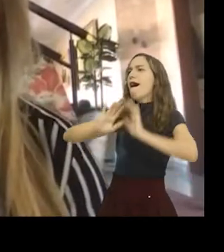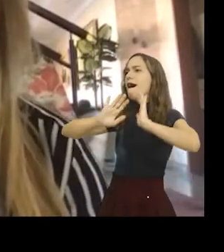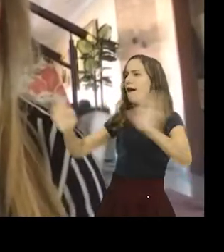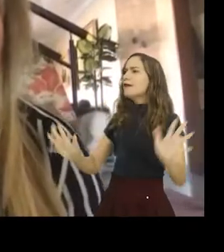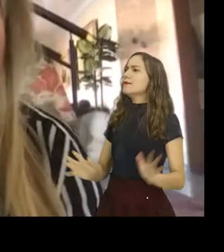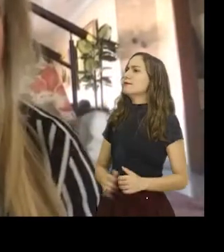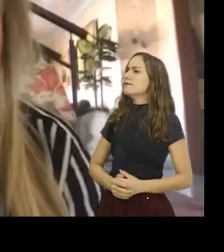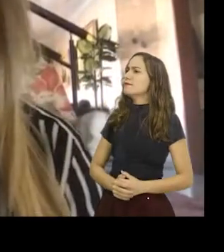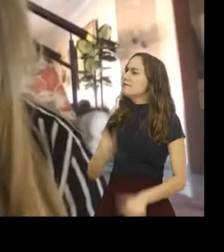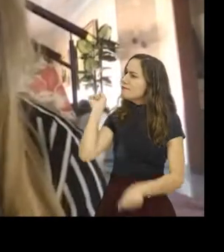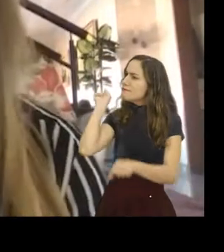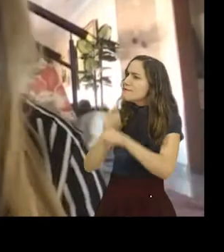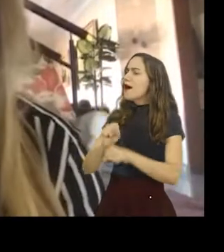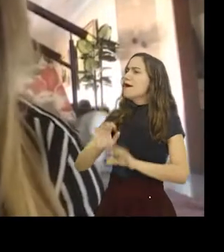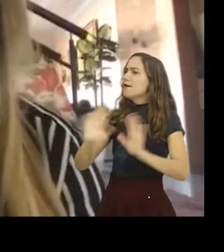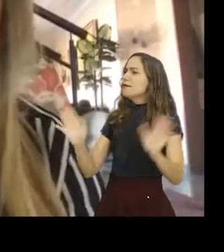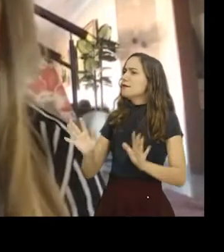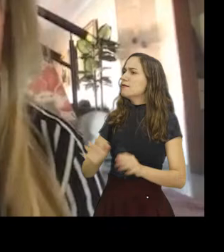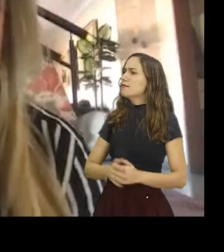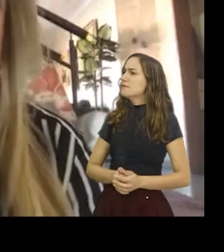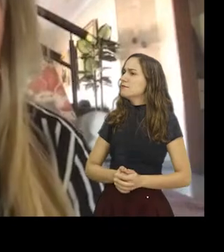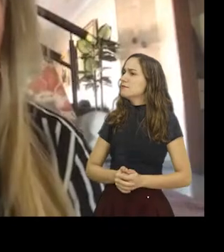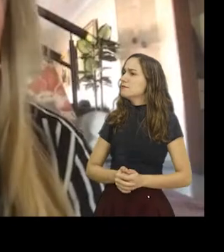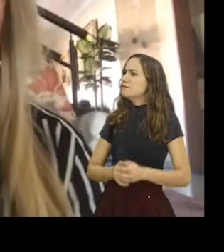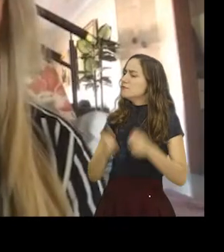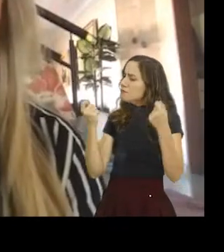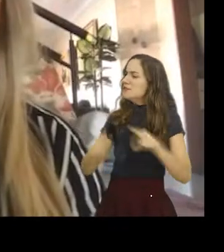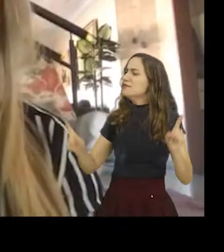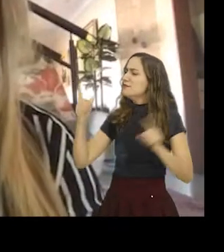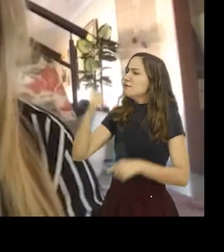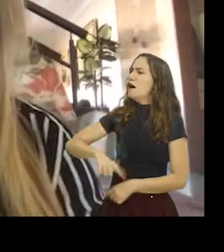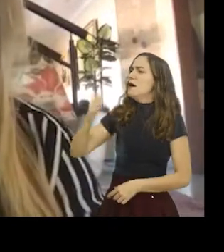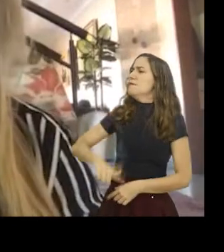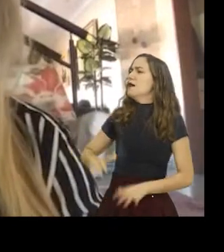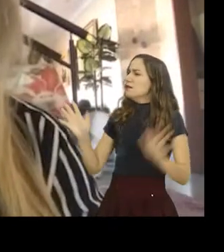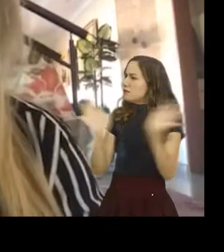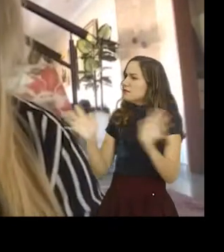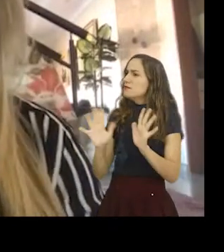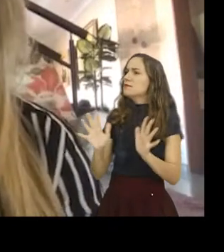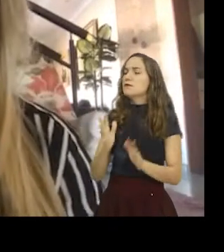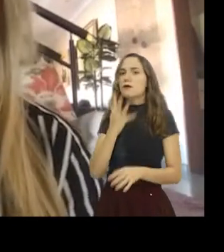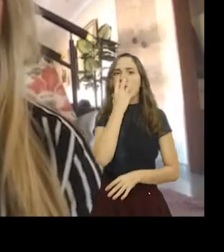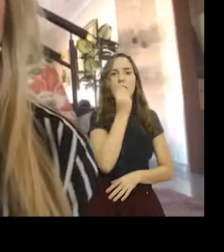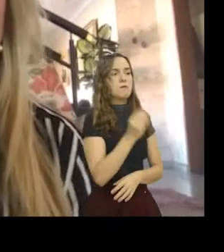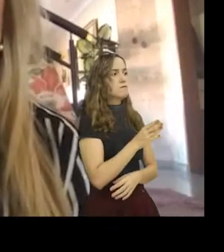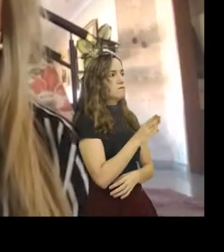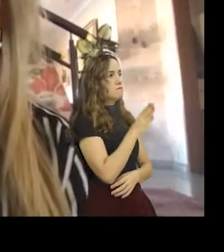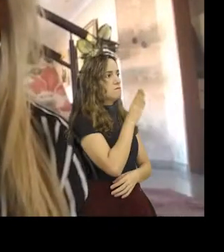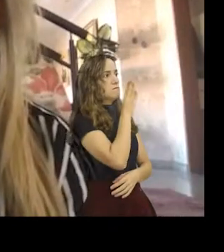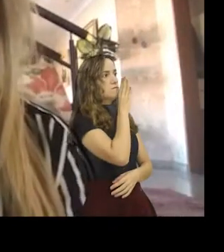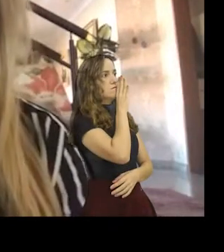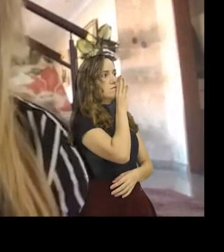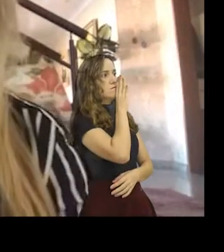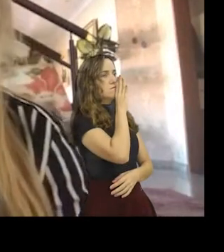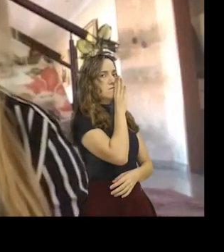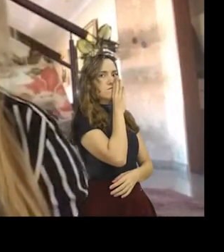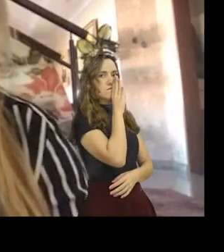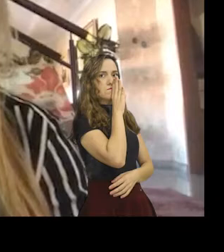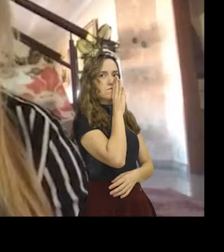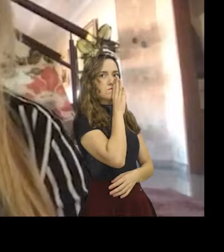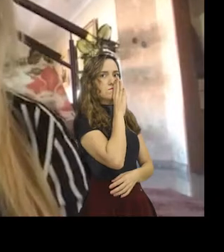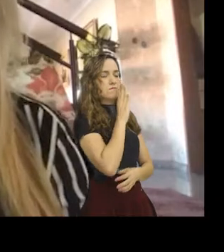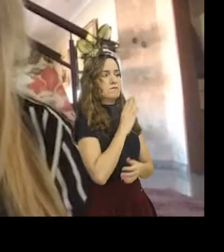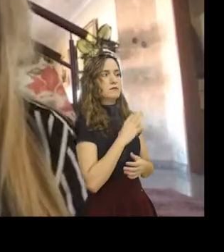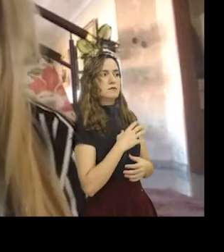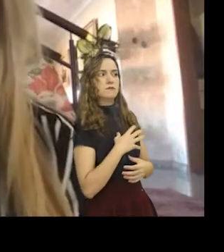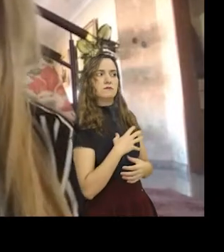Assim, já, do jeito que você tá." E o lobo parado assim, do jeito que o lobo